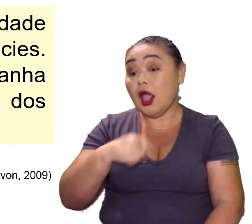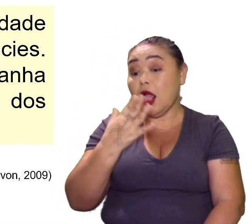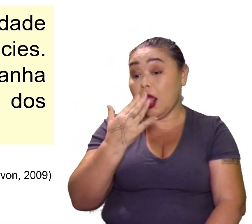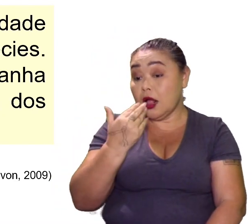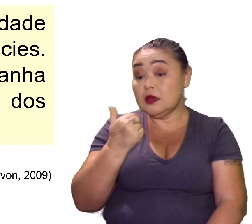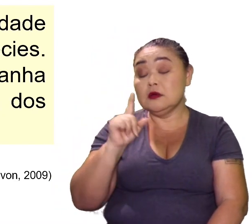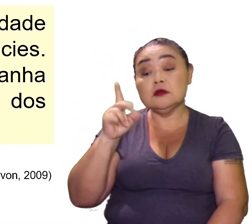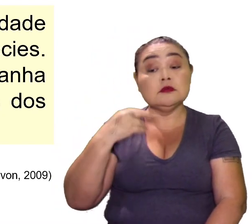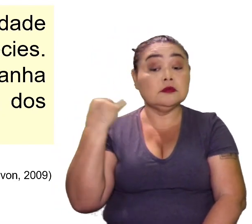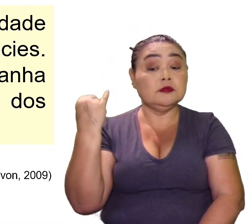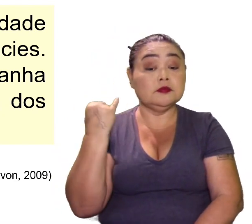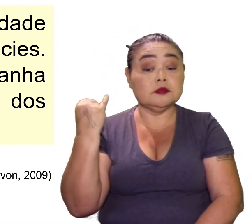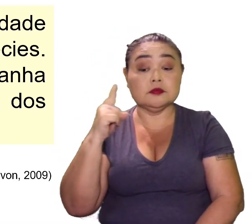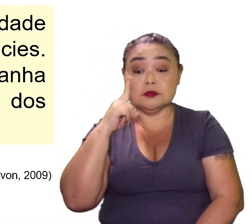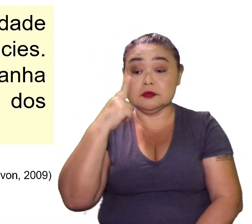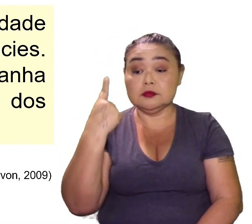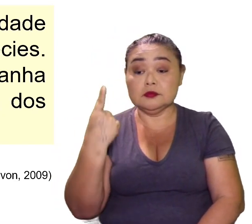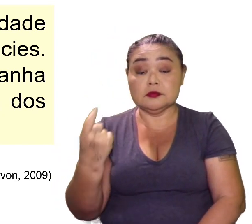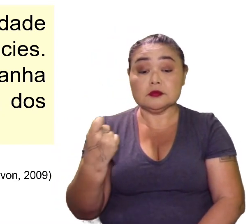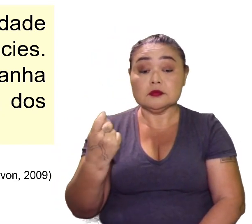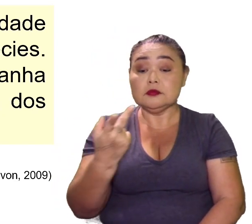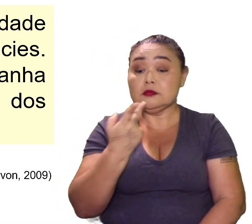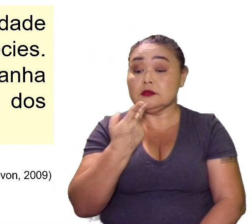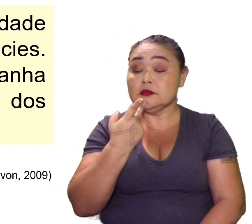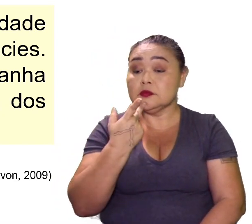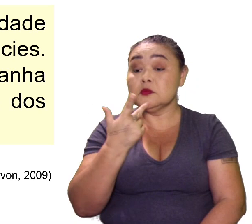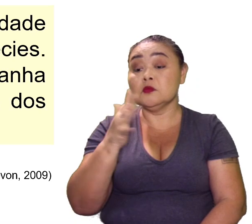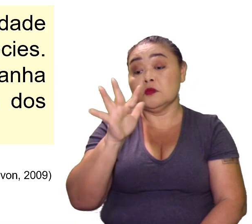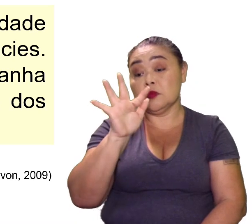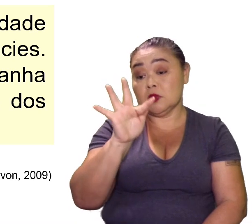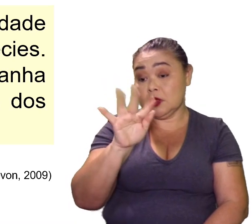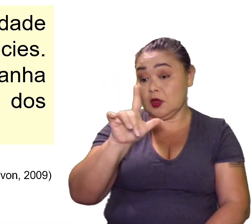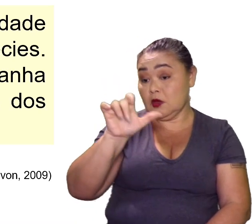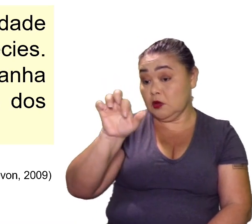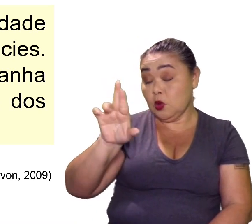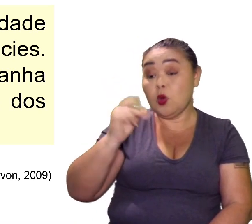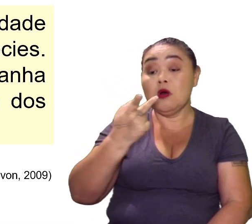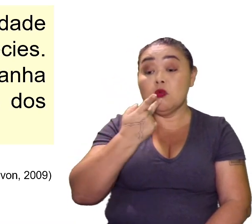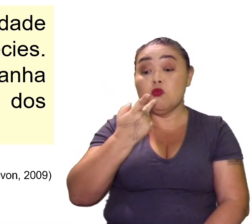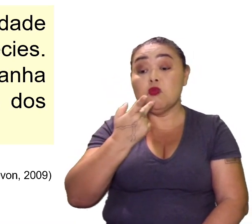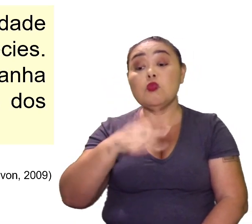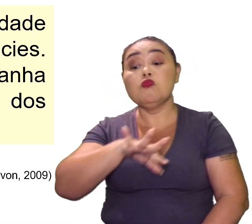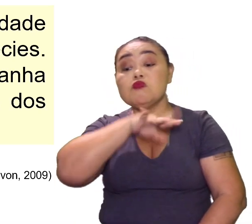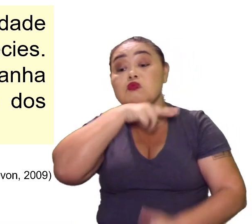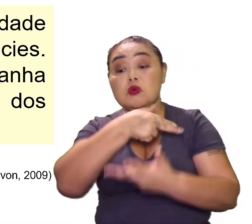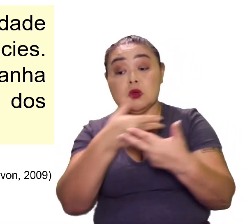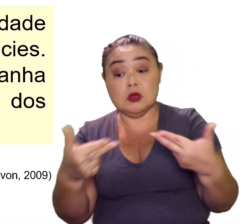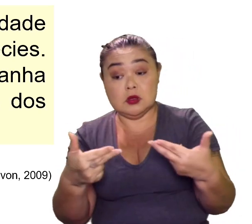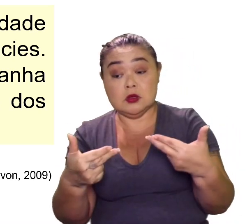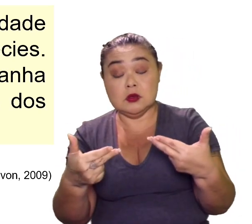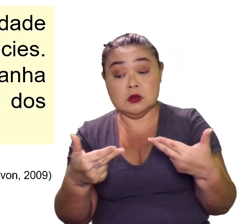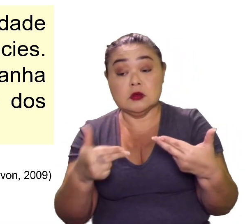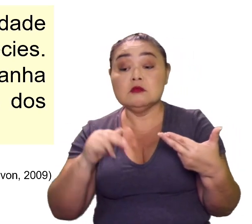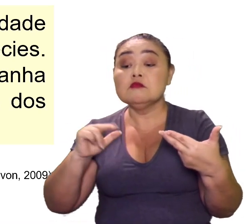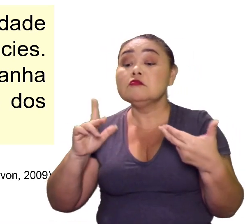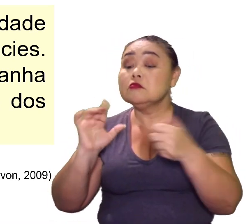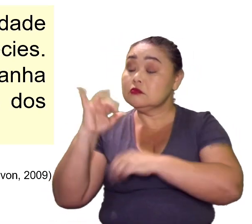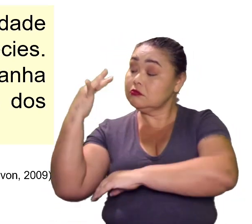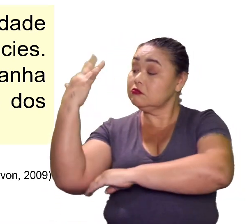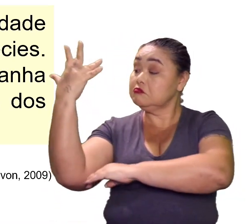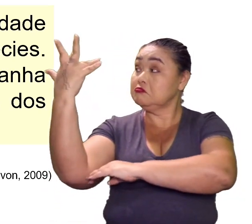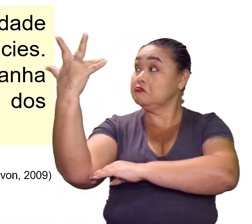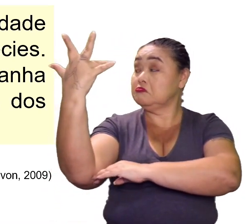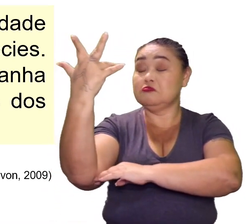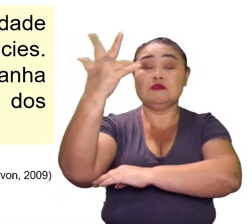O importante, olha só que interessante, Jorginho. A gente falou de flora, espécies de planta, e agora de fauna, espécies de animais. Isso. E na floresta